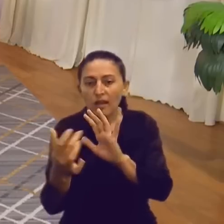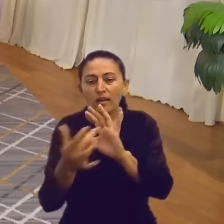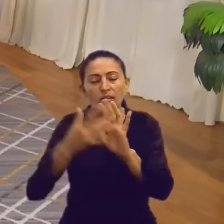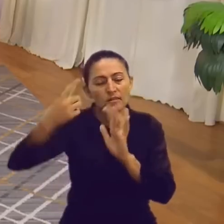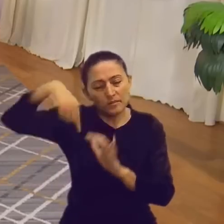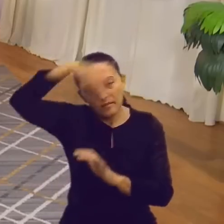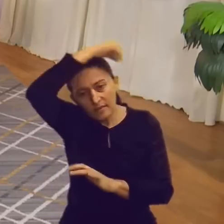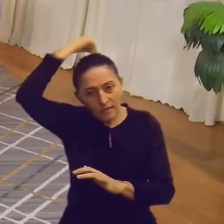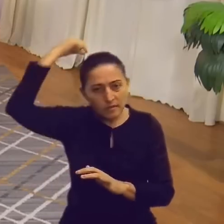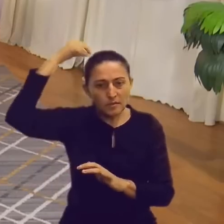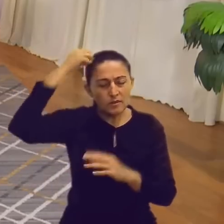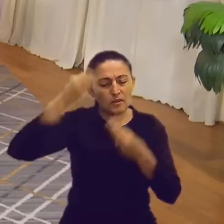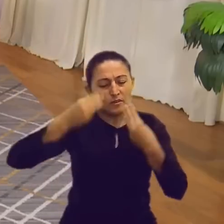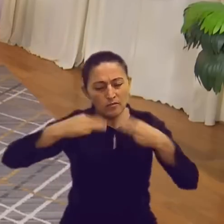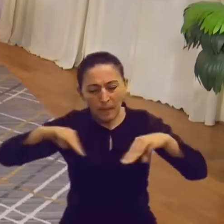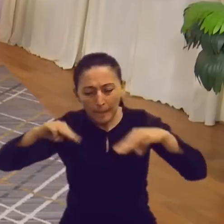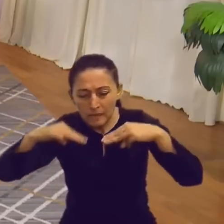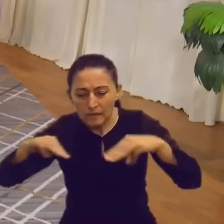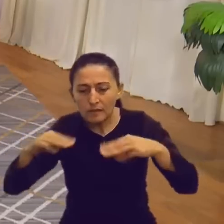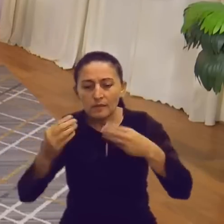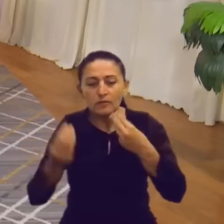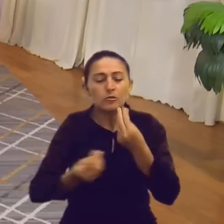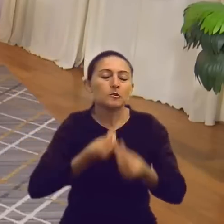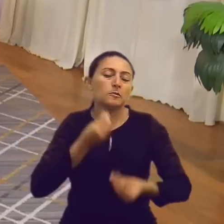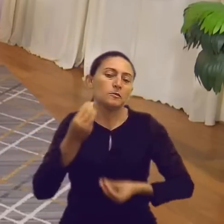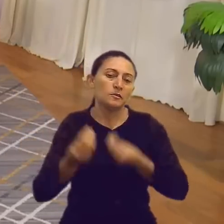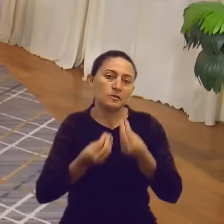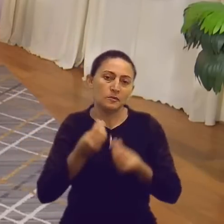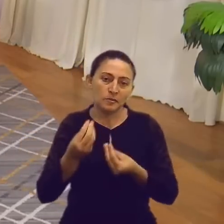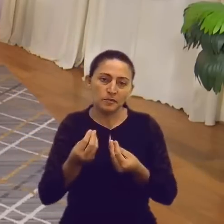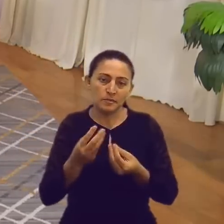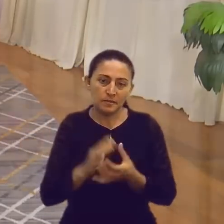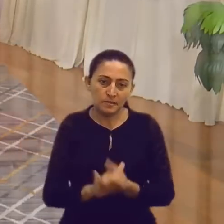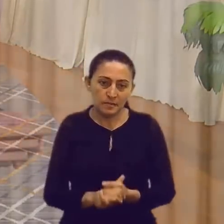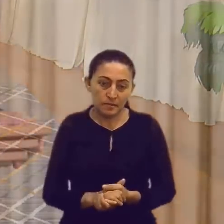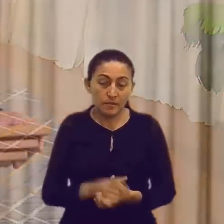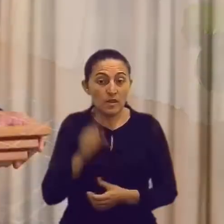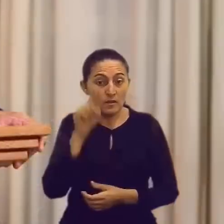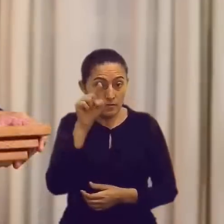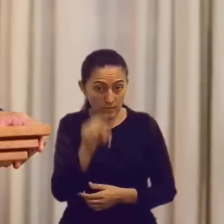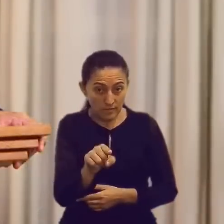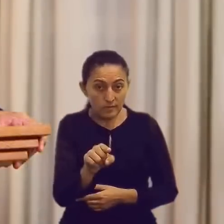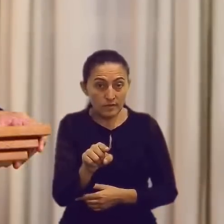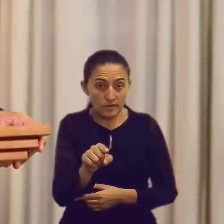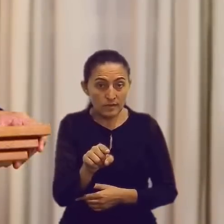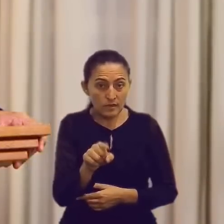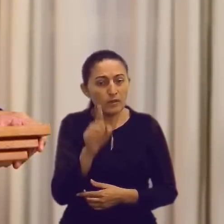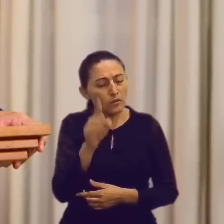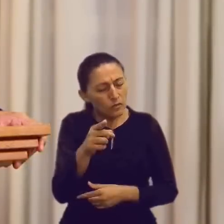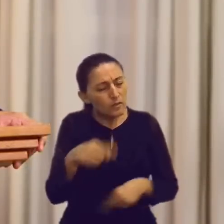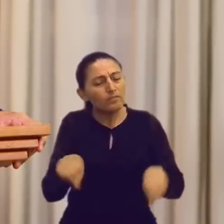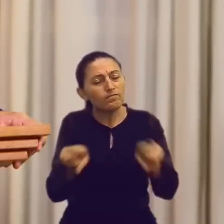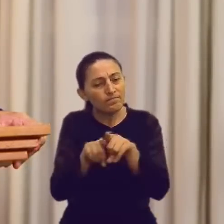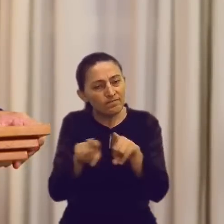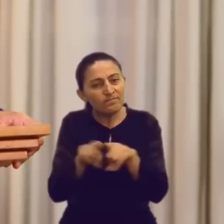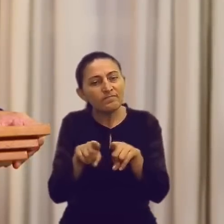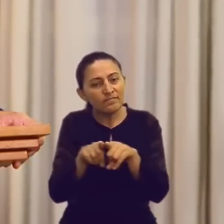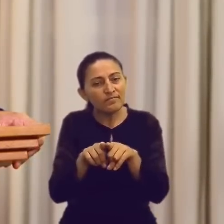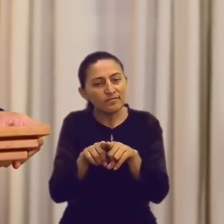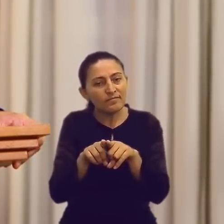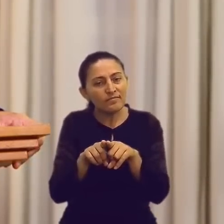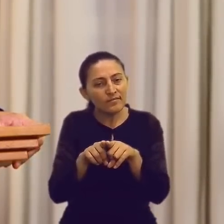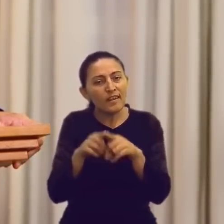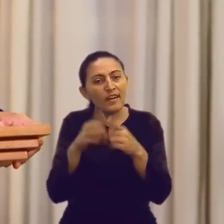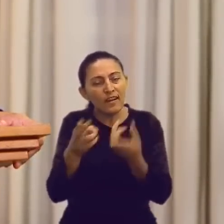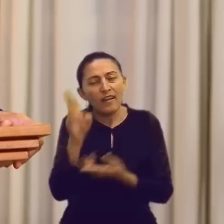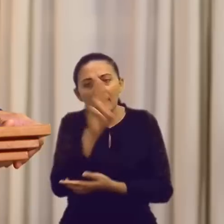Santo movia os lábios de Pedro. E você também é um instrumento nas mãos de Deus